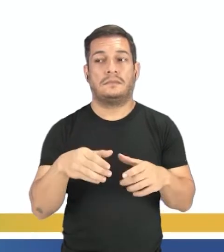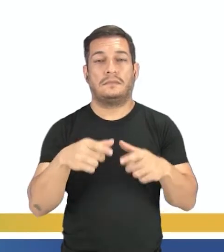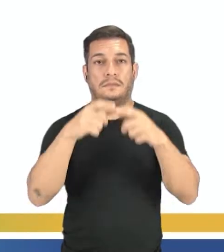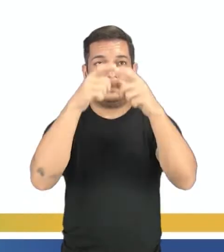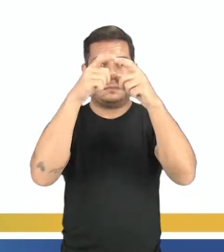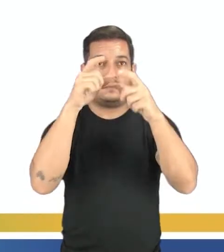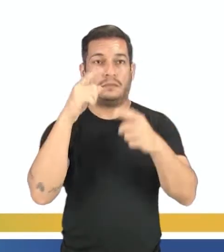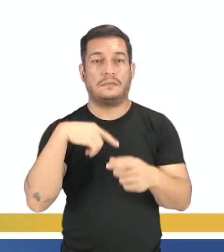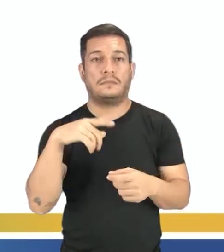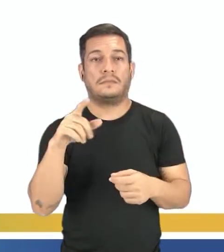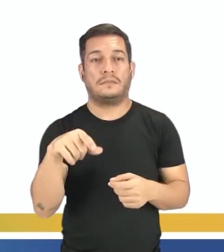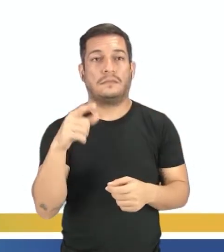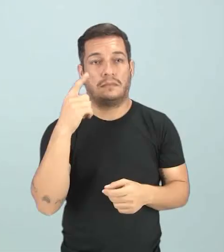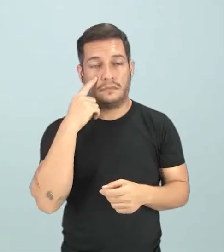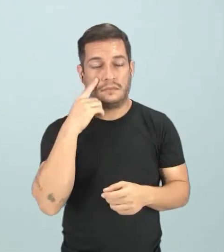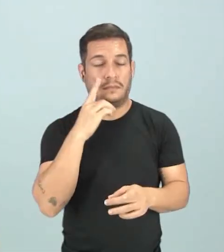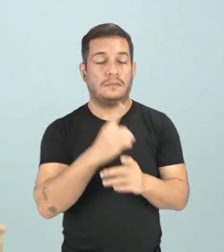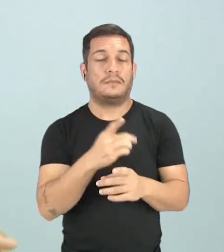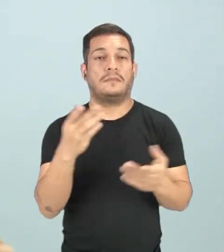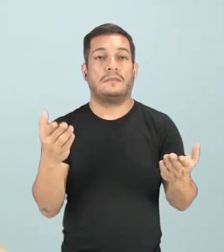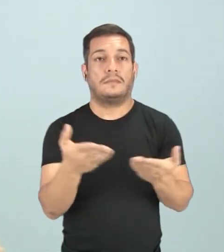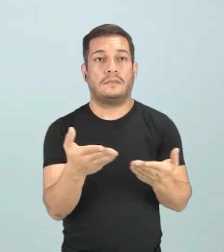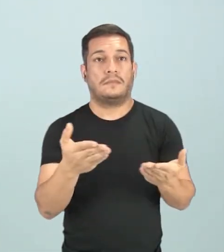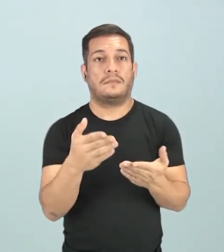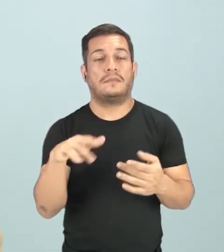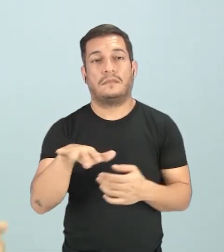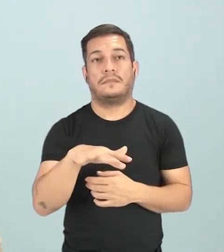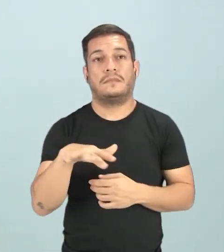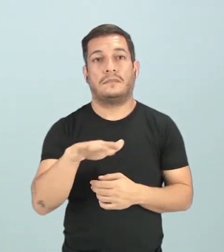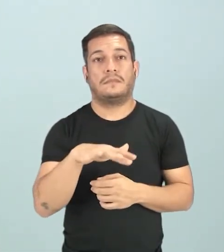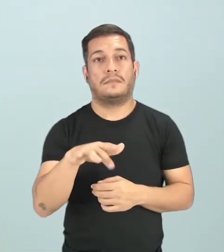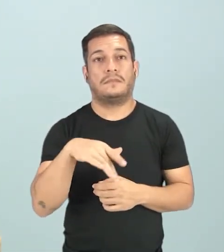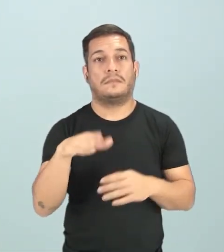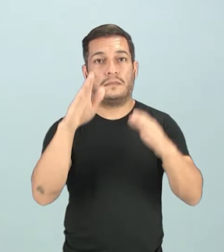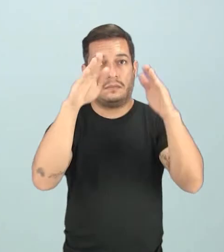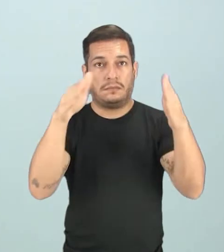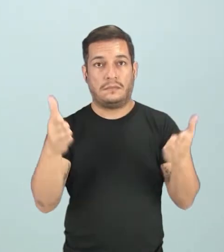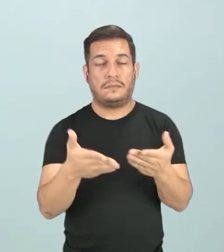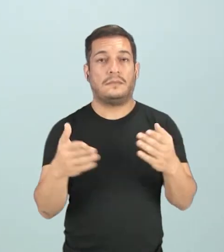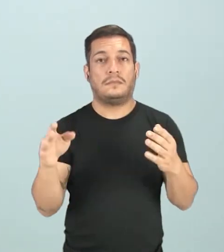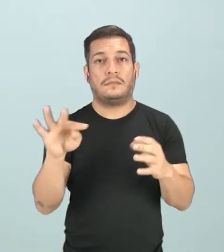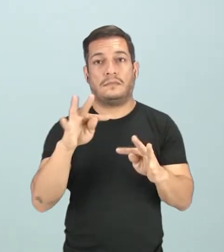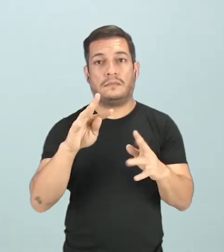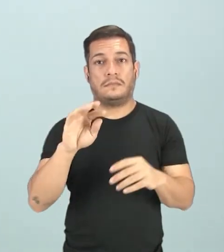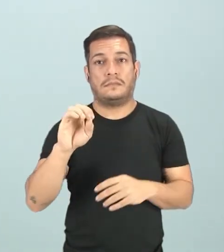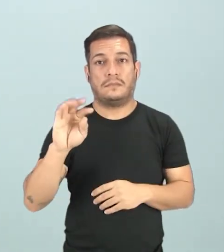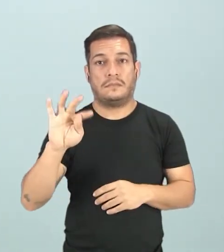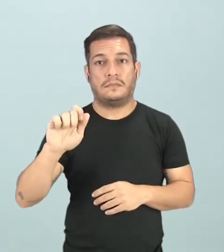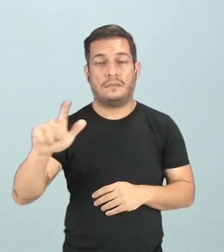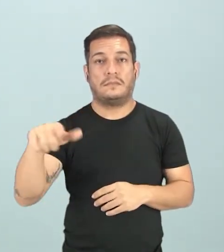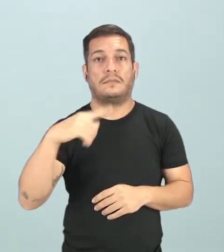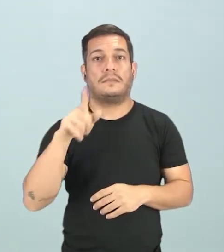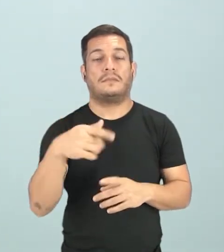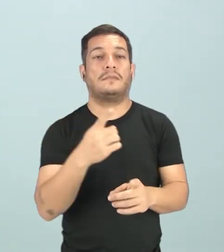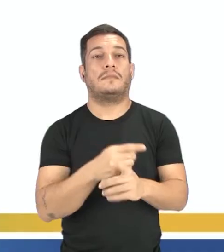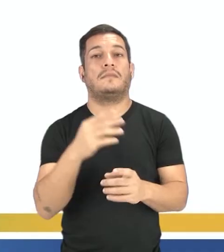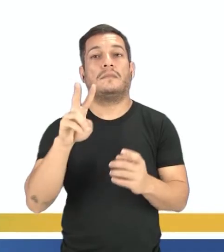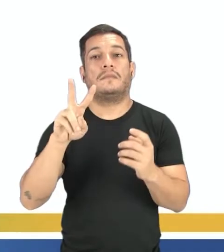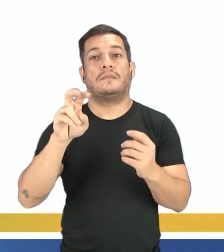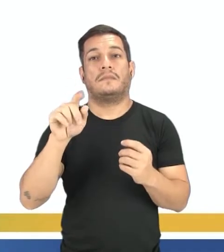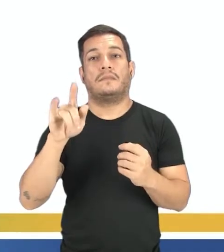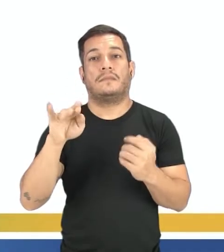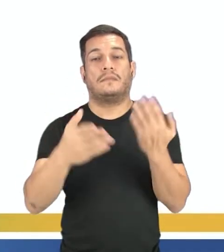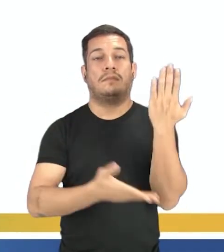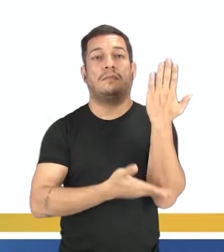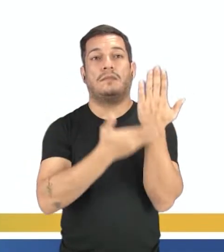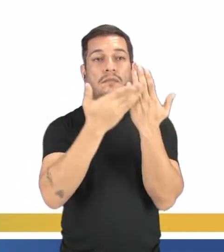A partir da geratriz, vamos encontrar agora a área, né? A área lateral, a área total, e depois vamos encontrar o volume. Letra